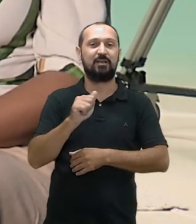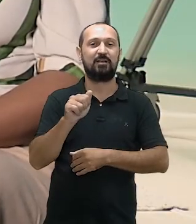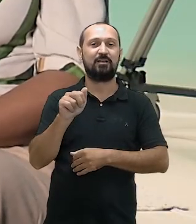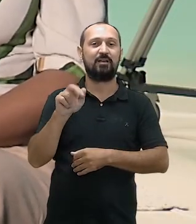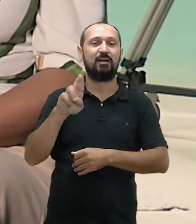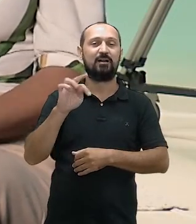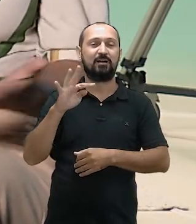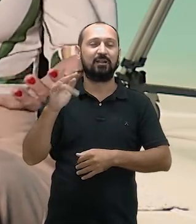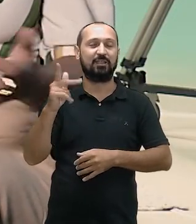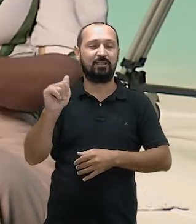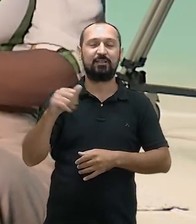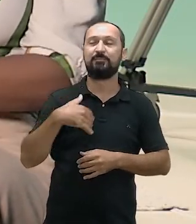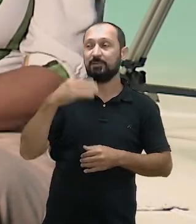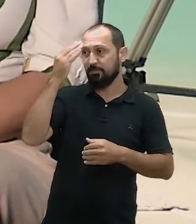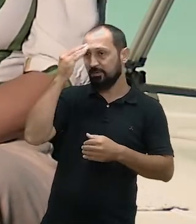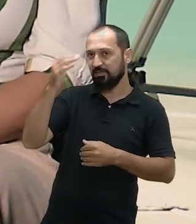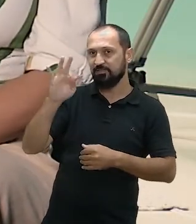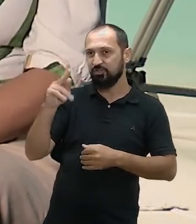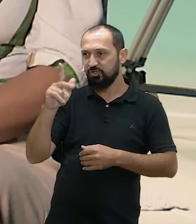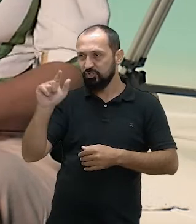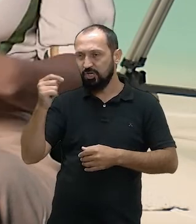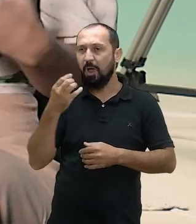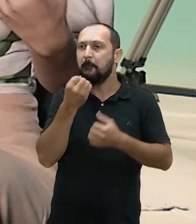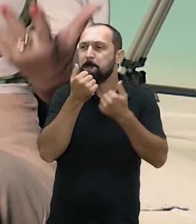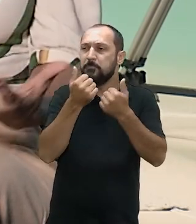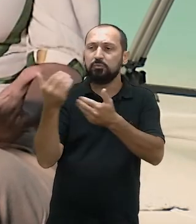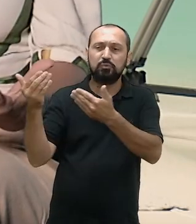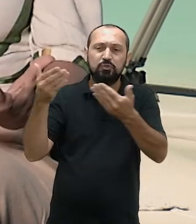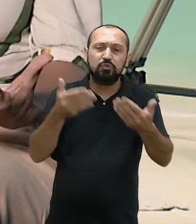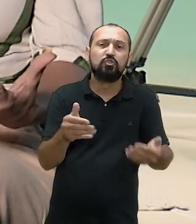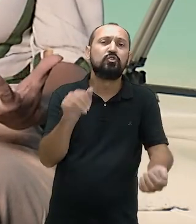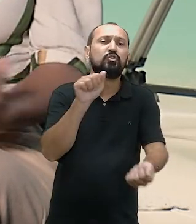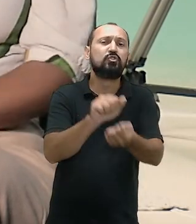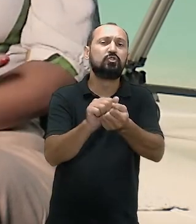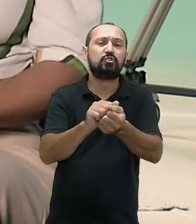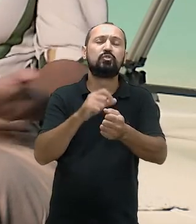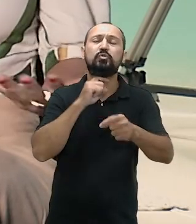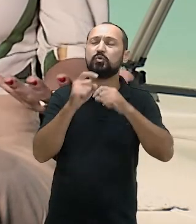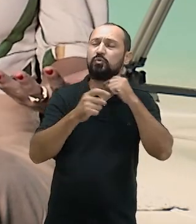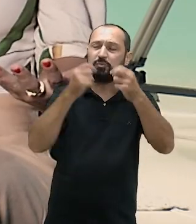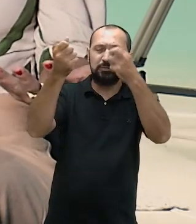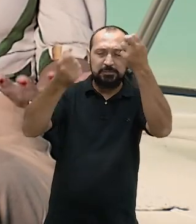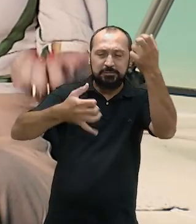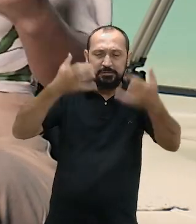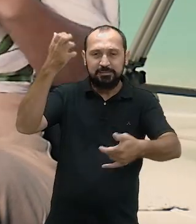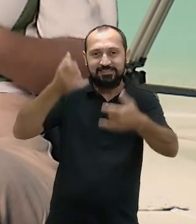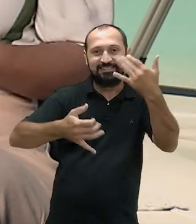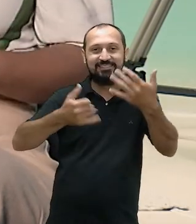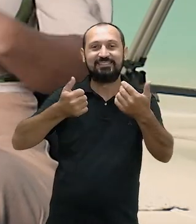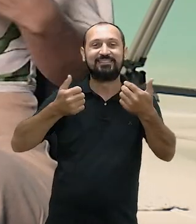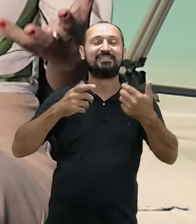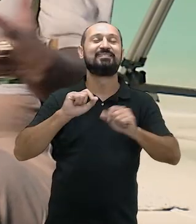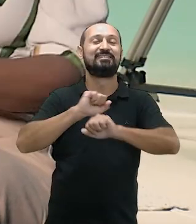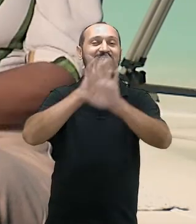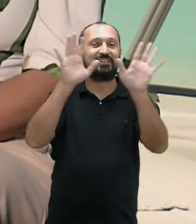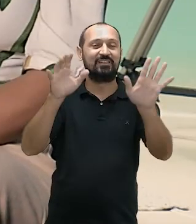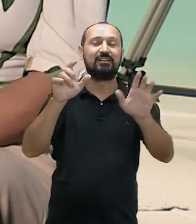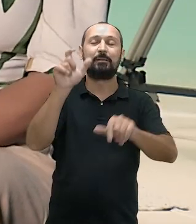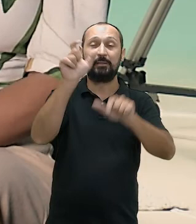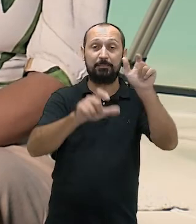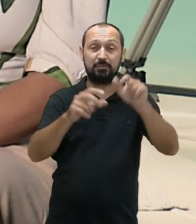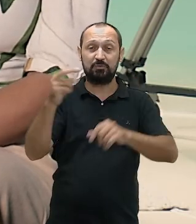colega Areta. Obrigada, Tiago. Foi muito bom tê-lo aqui conosco, esclareceu todas as dúvidas da gente, também dos